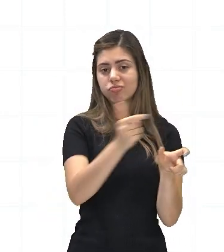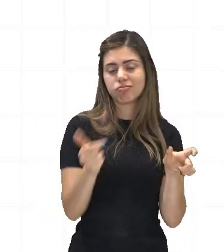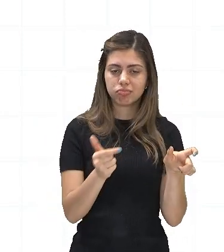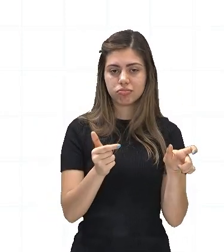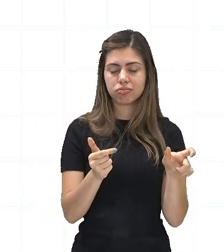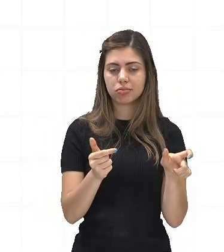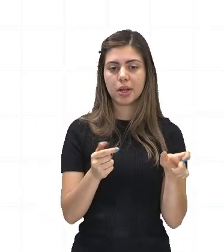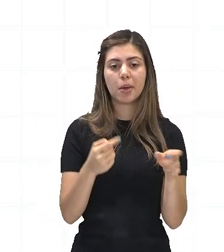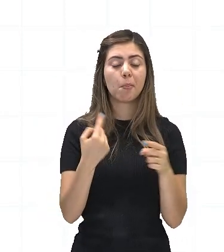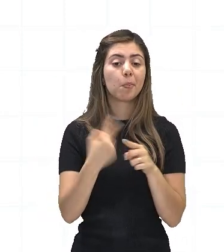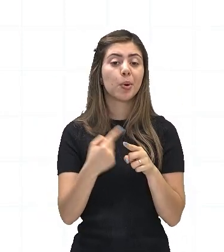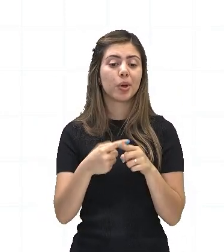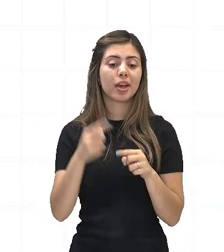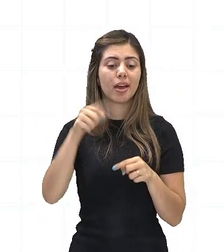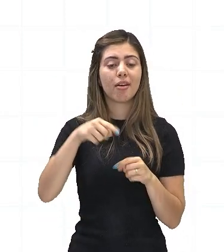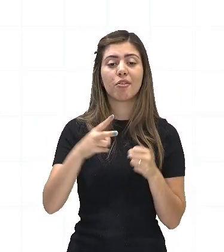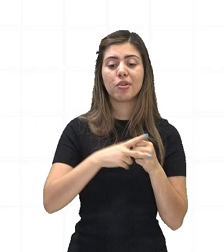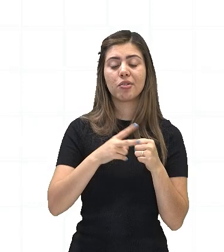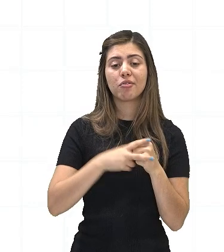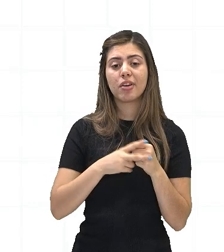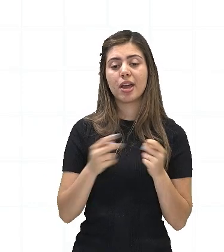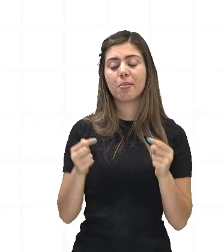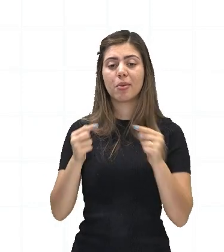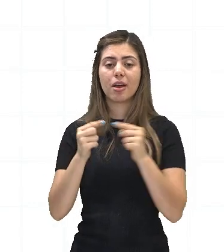Por quê? Porque trata-se de um verbo